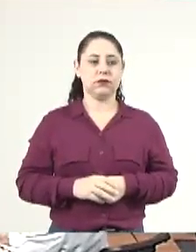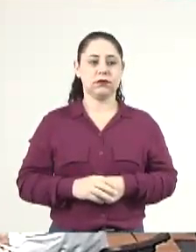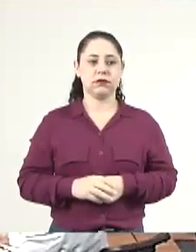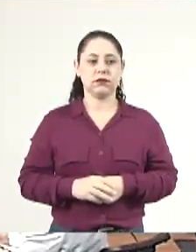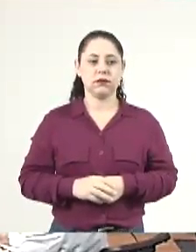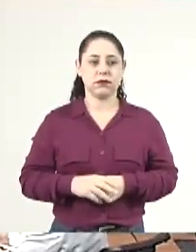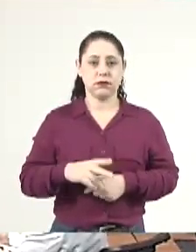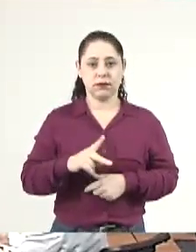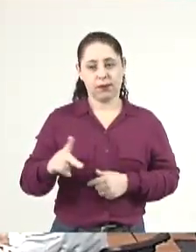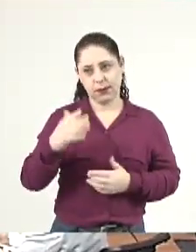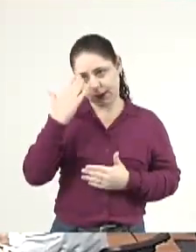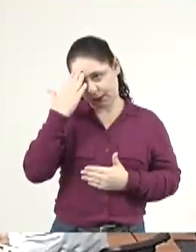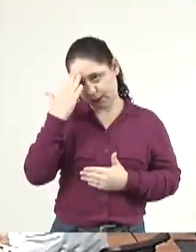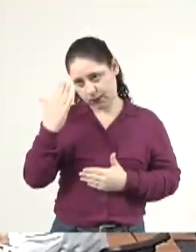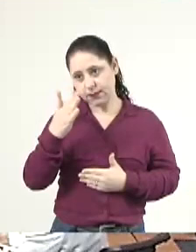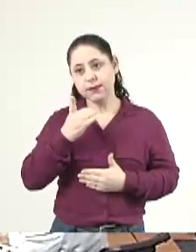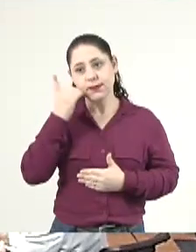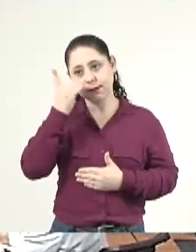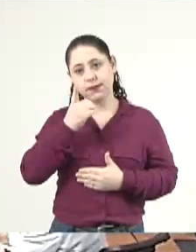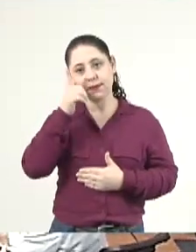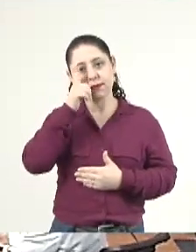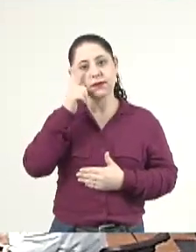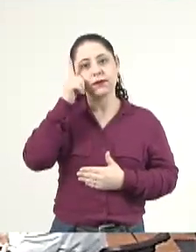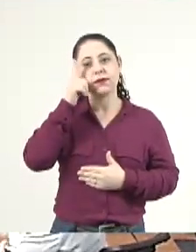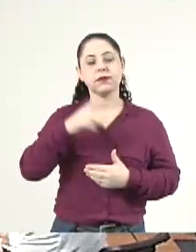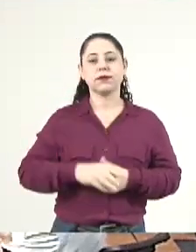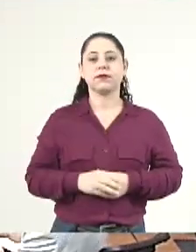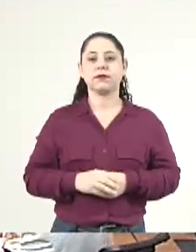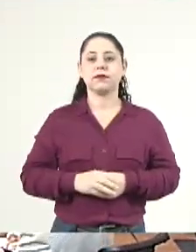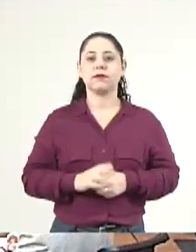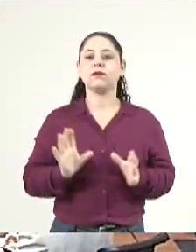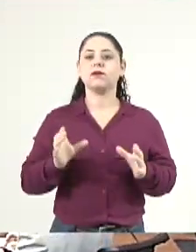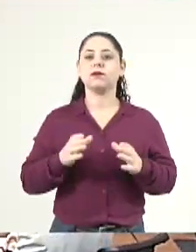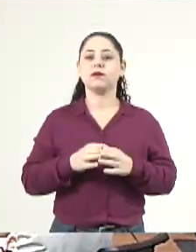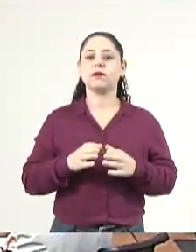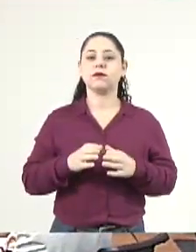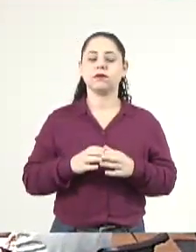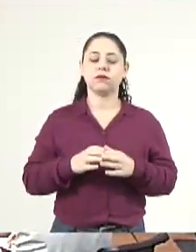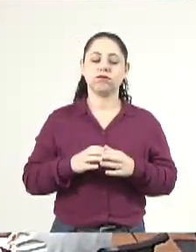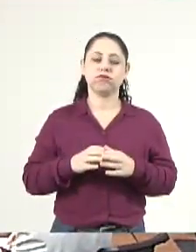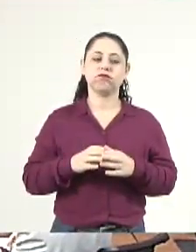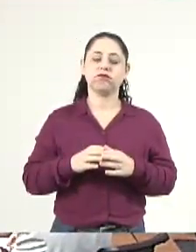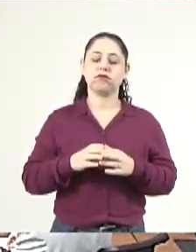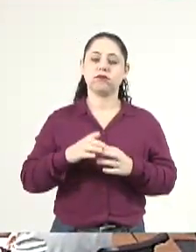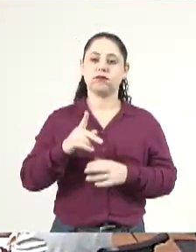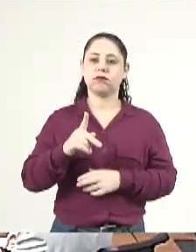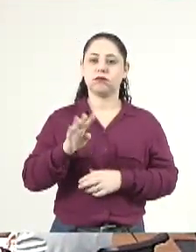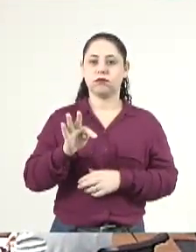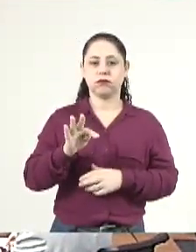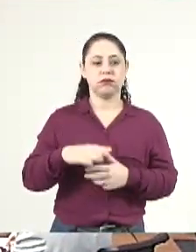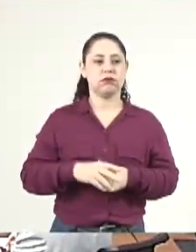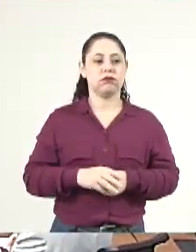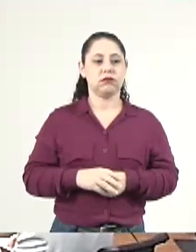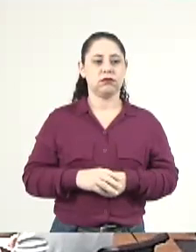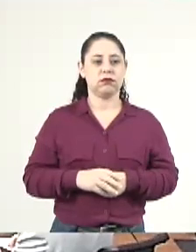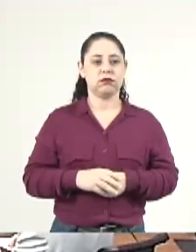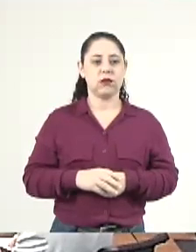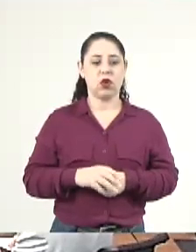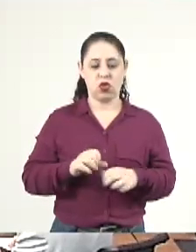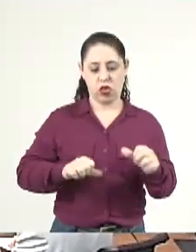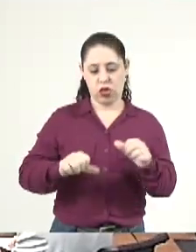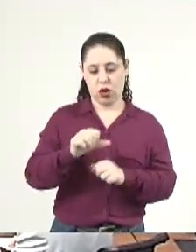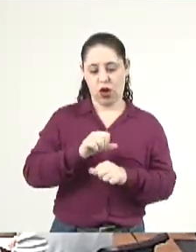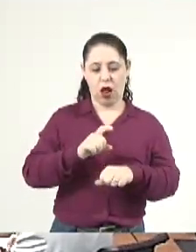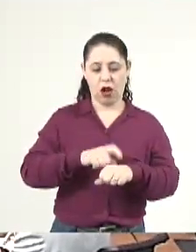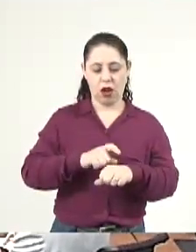Primeiramente, senhor presidente, quero agradecer a deputada Gleice Jane, da nossa bancada combativa do Partido dos Trabalhadores, que inverteu o tempo